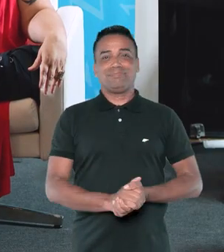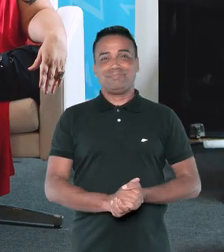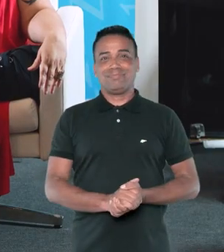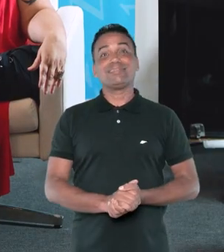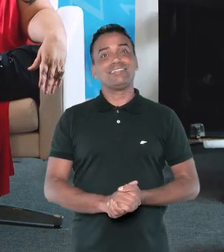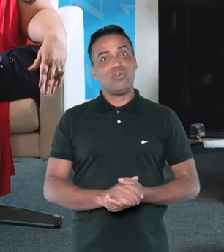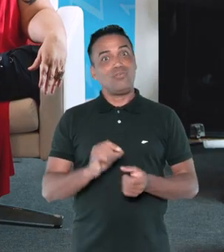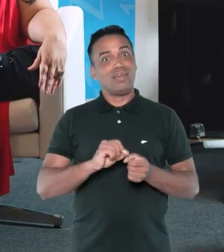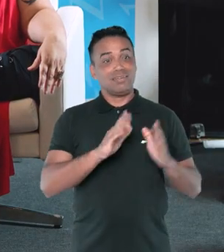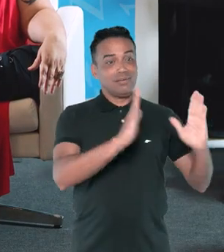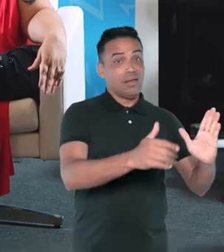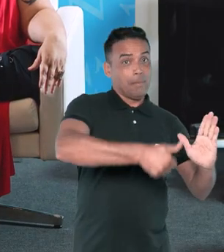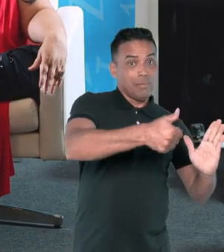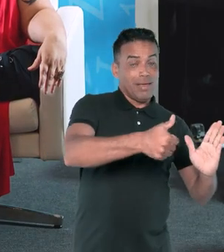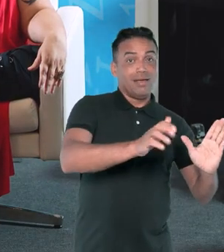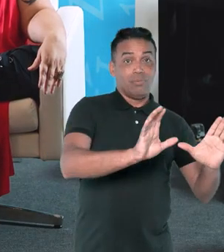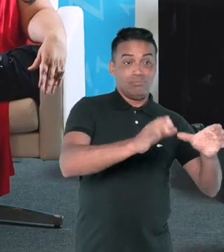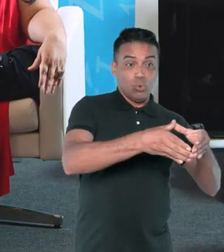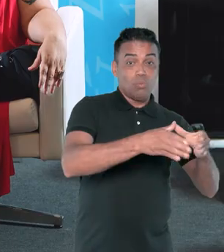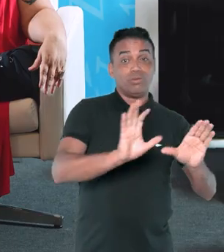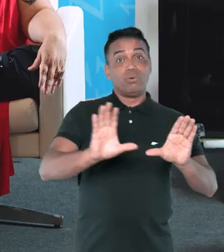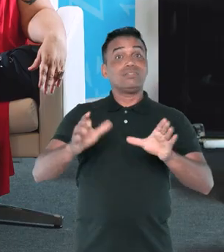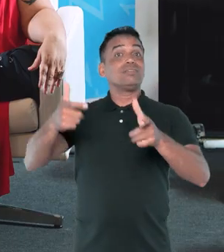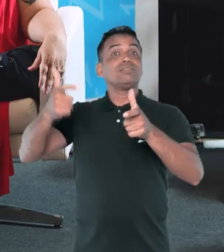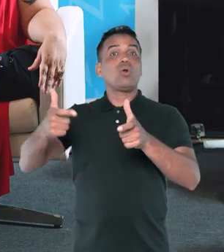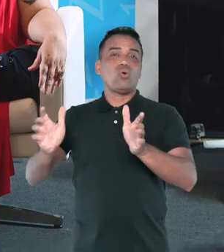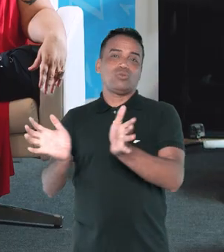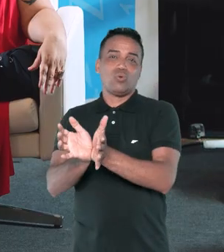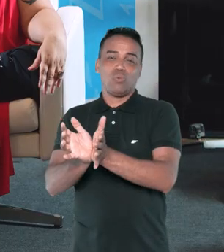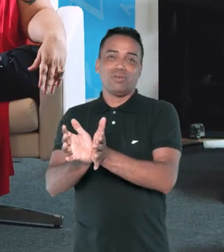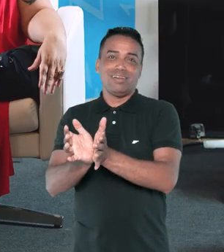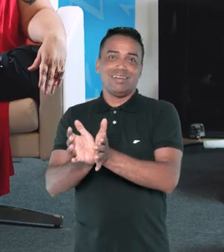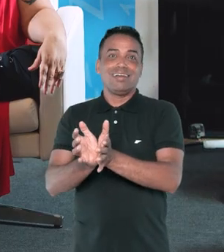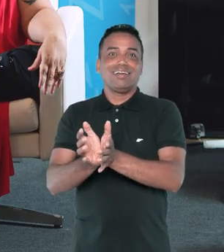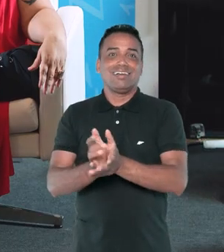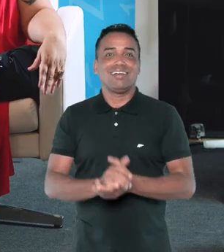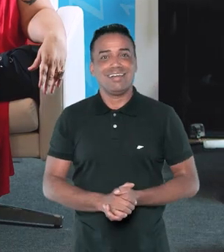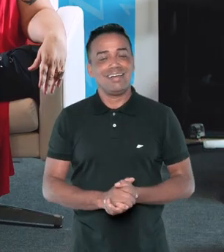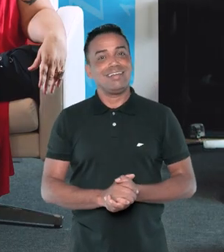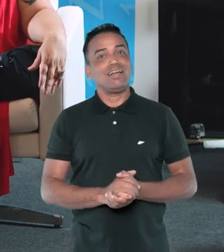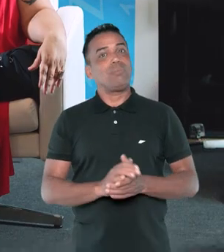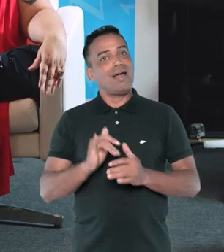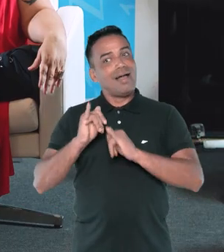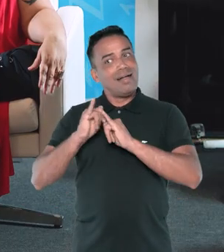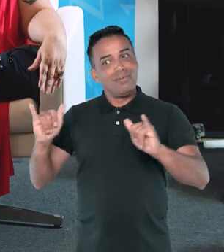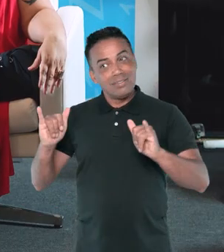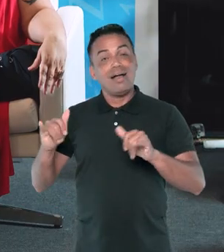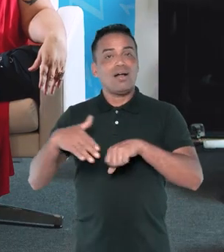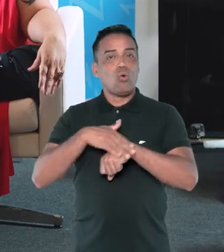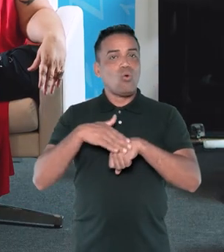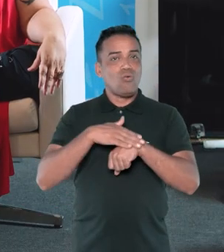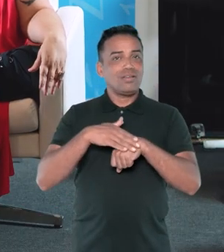Entendeu? Aí foi 2 sessões. Aí tem umas 40 pessoas lá fora. Aí eu queria avisar que depois dessa conversa aqui,